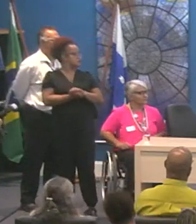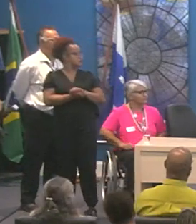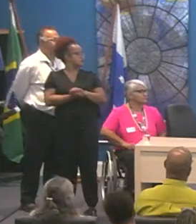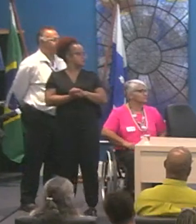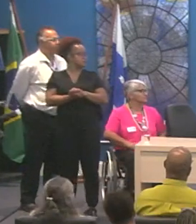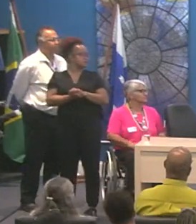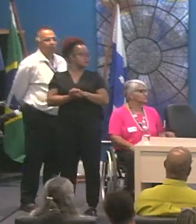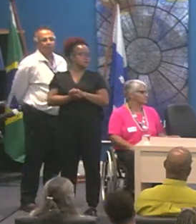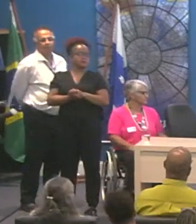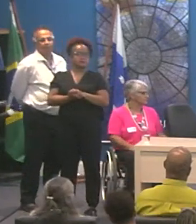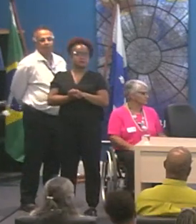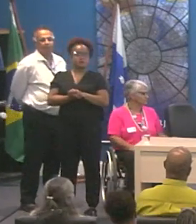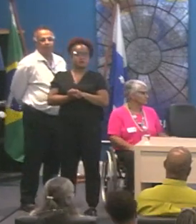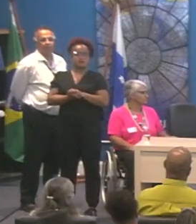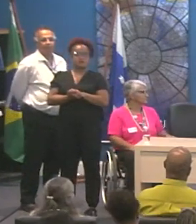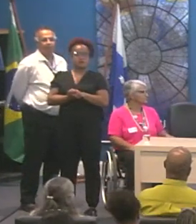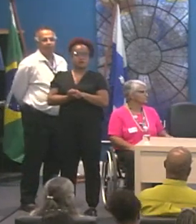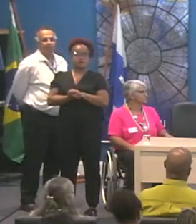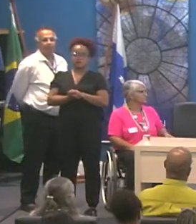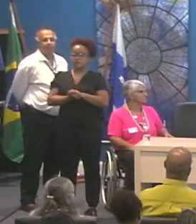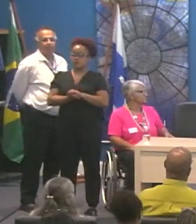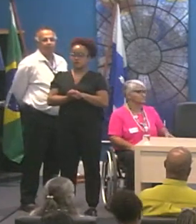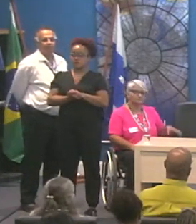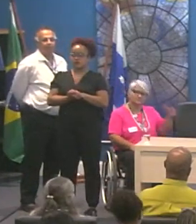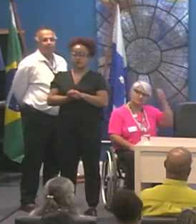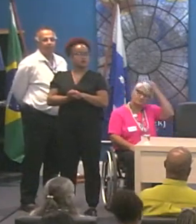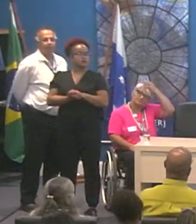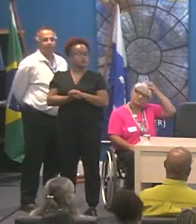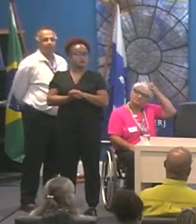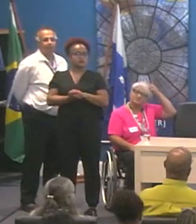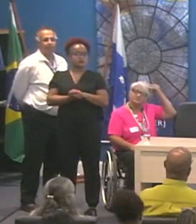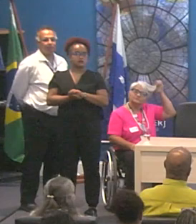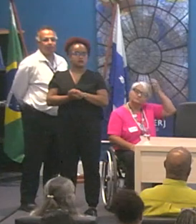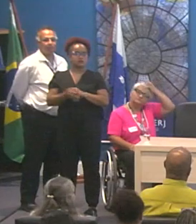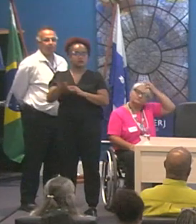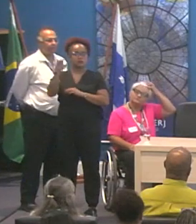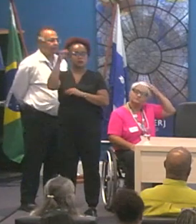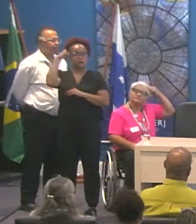que outras pessoas recebam. Tem muita gente querendo. Da onde?